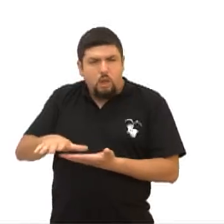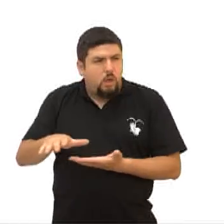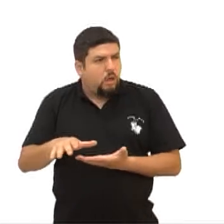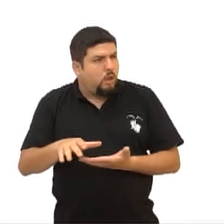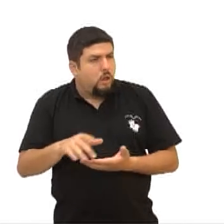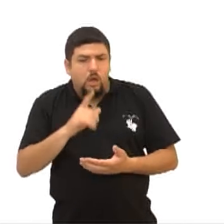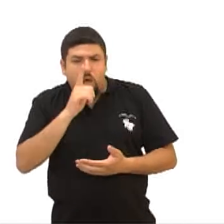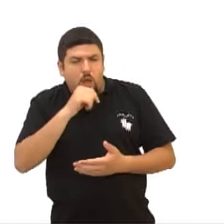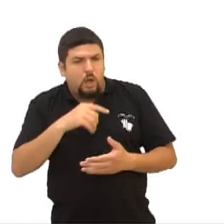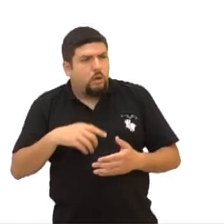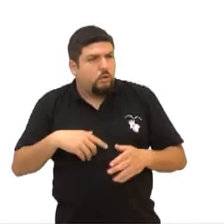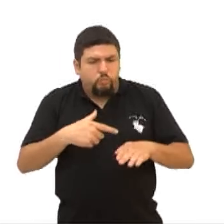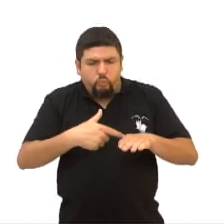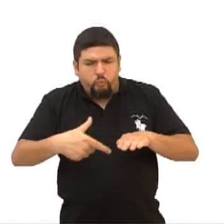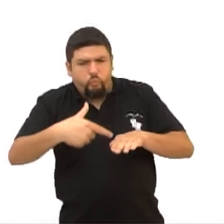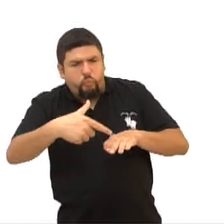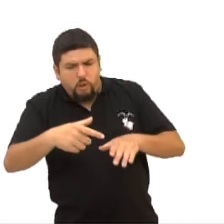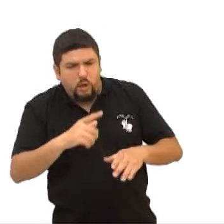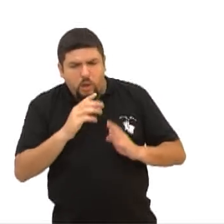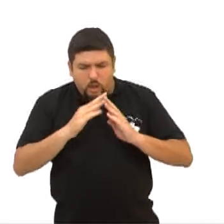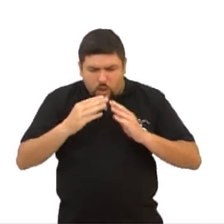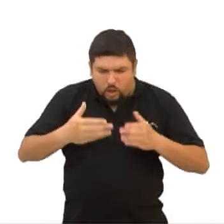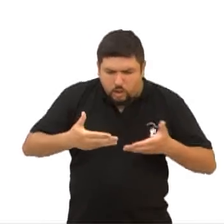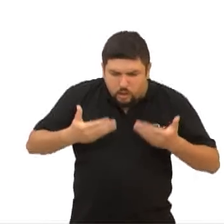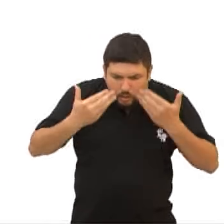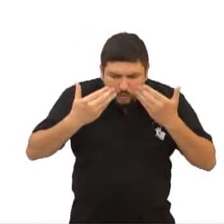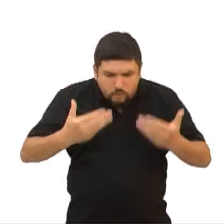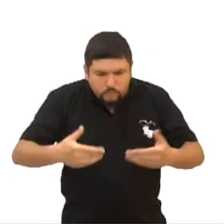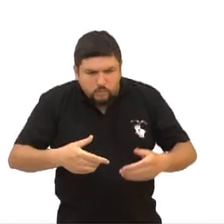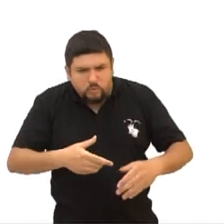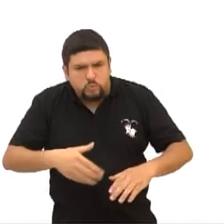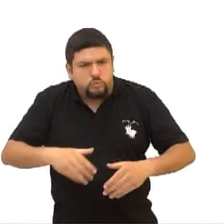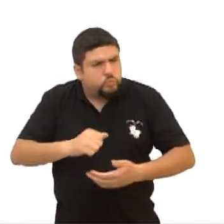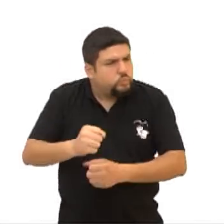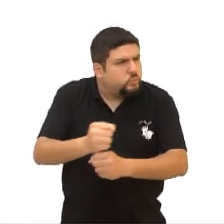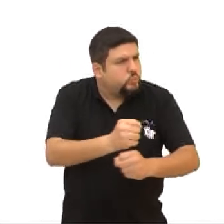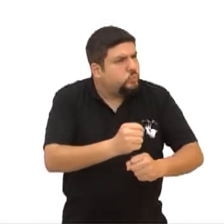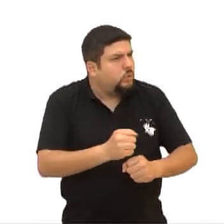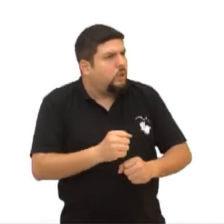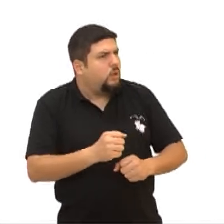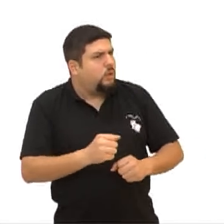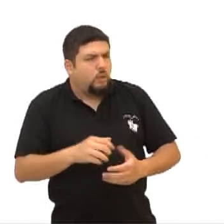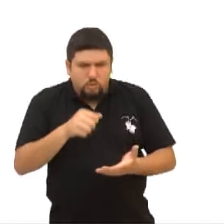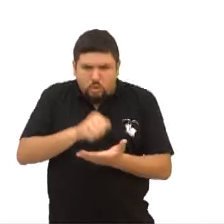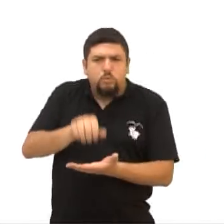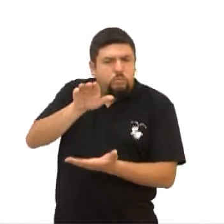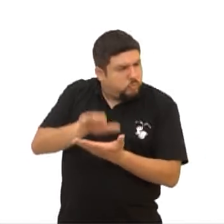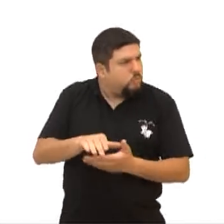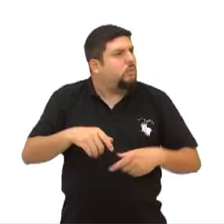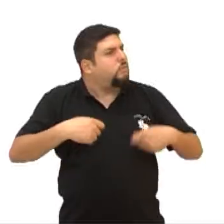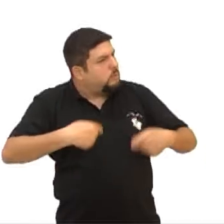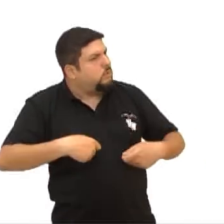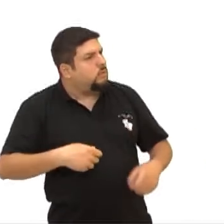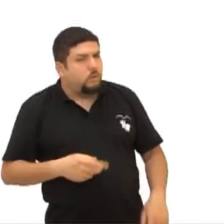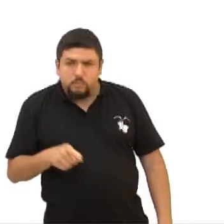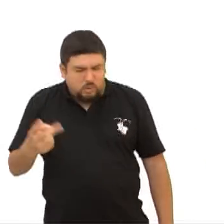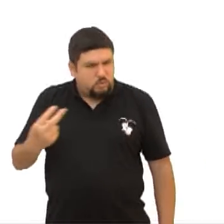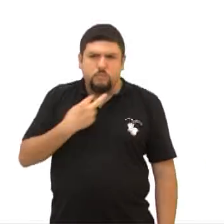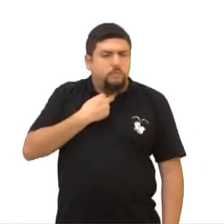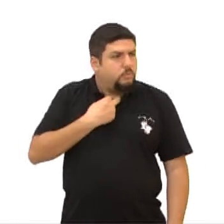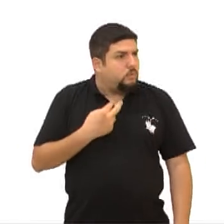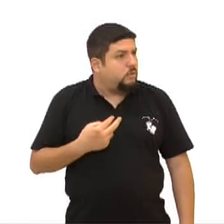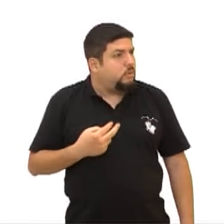água tratada para lavar calçada, lavar carro, porque isso não deveria ser feito,